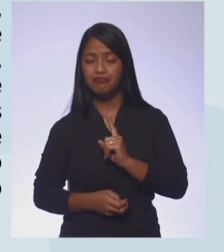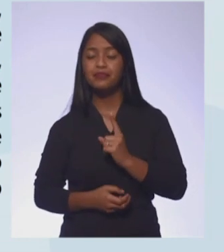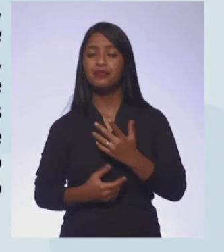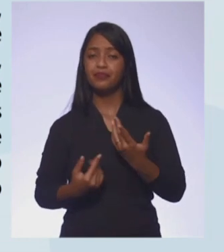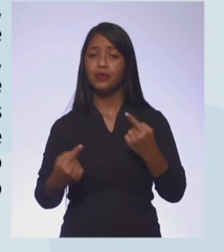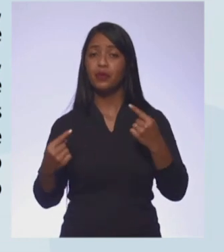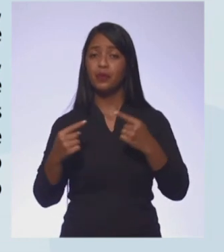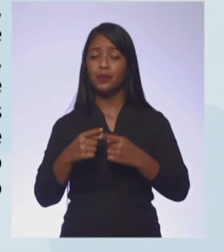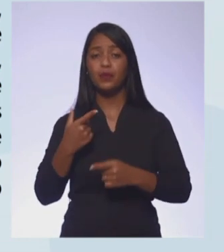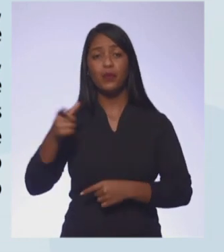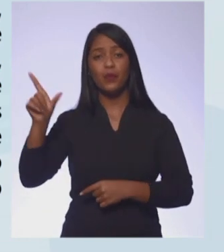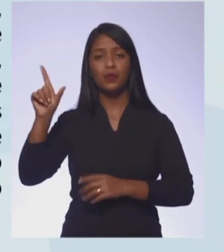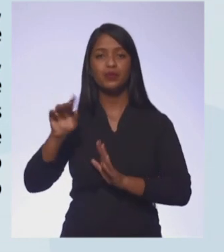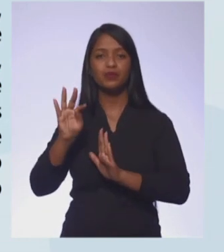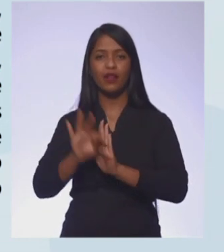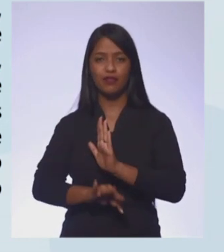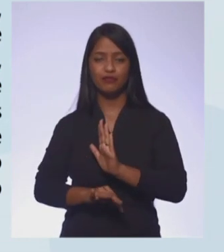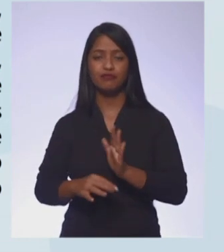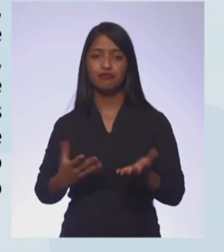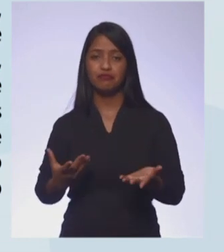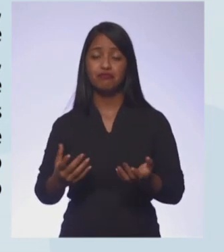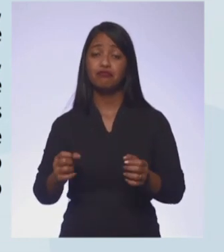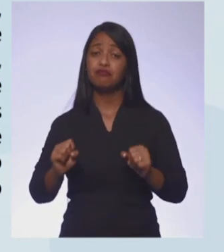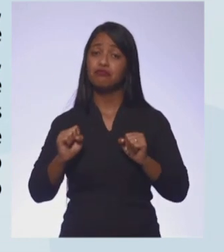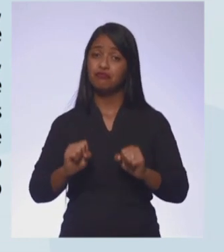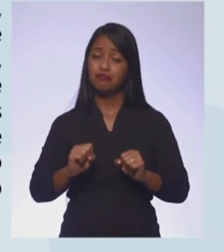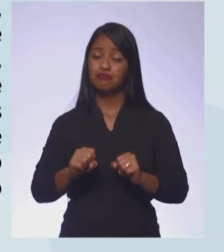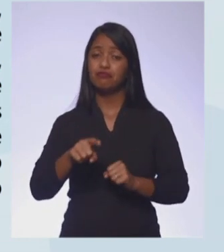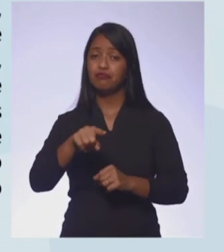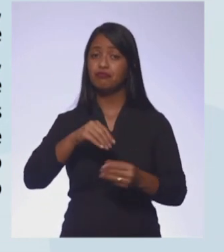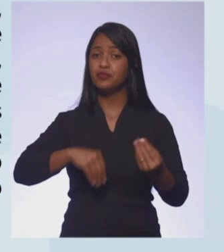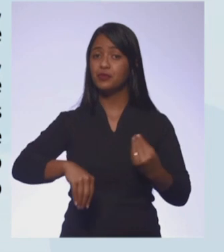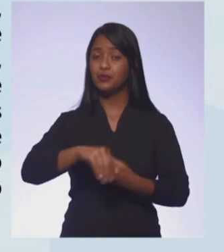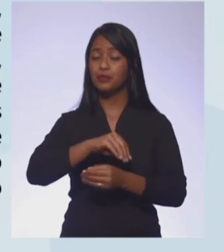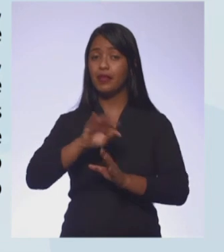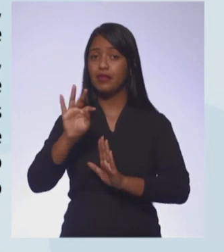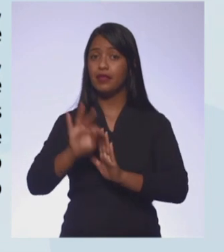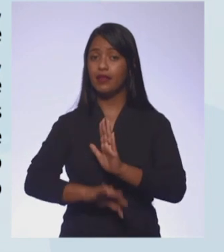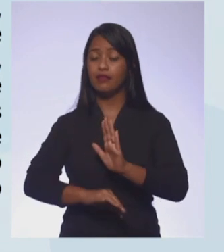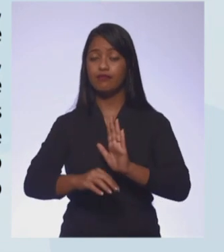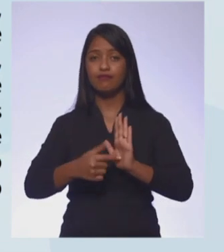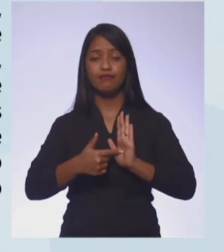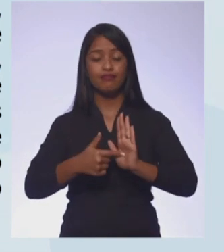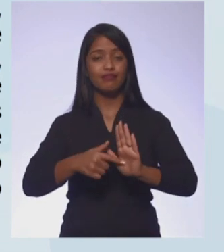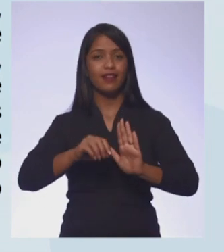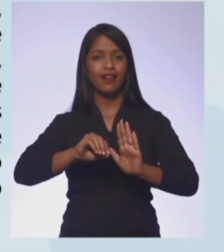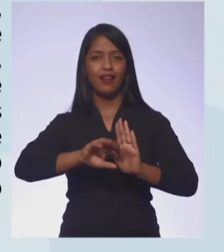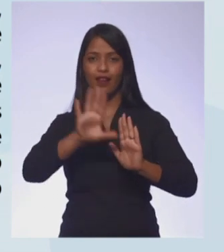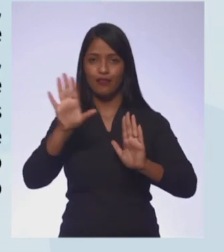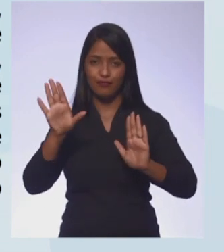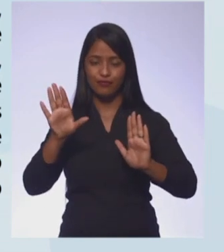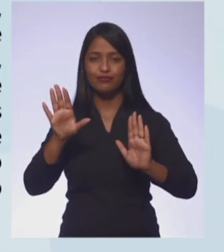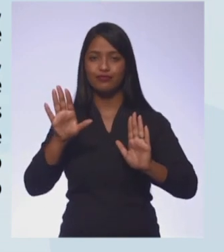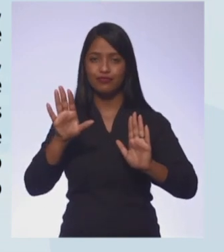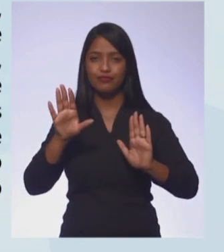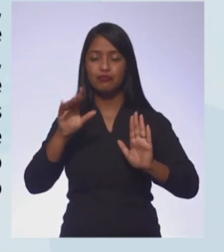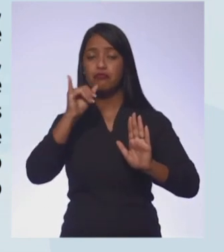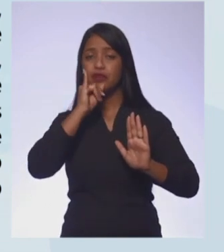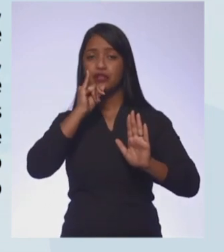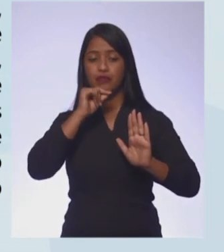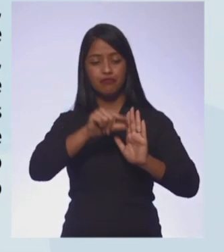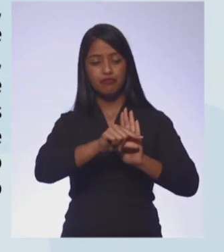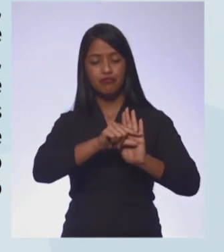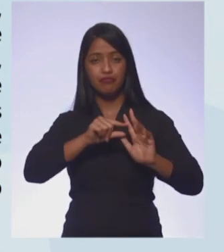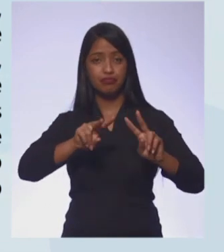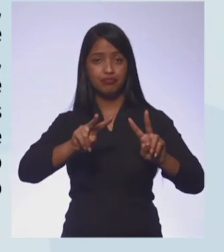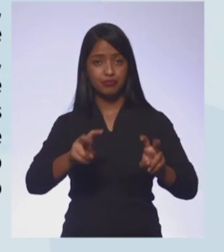a outros textos. Então, pode ser que essa intertextualidade seja explícita, esteja clara lá, com uma citação, por